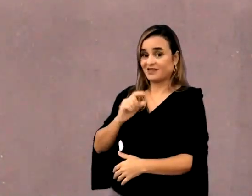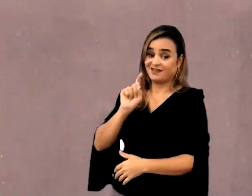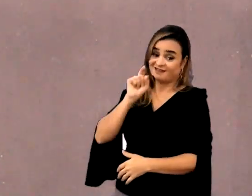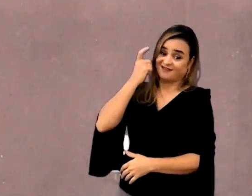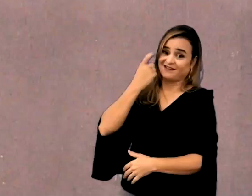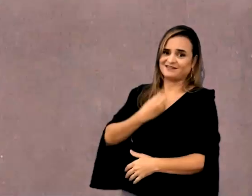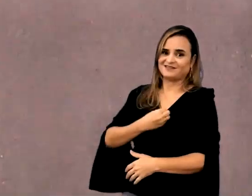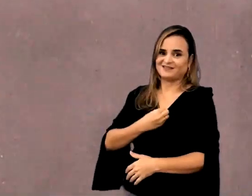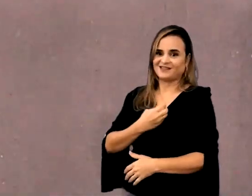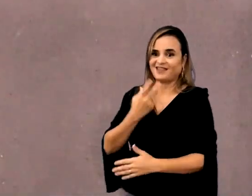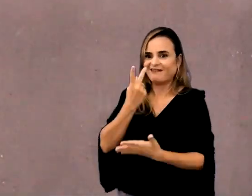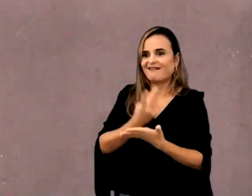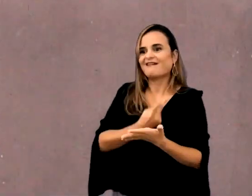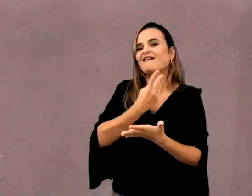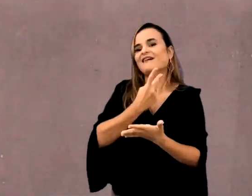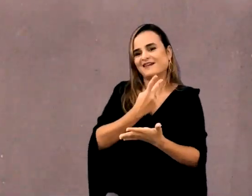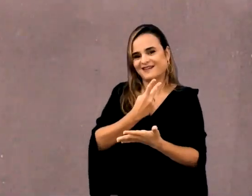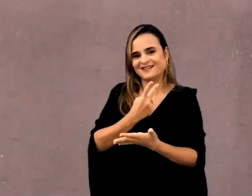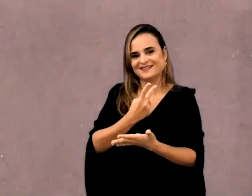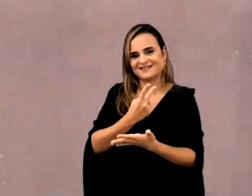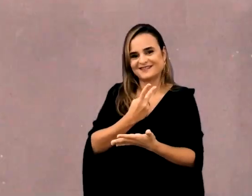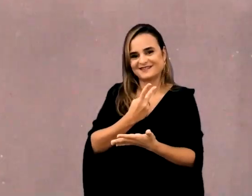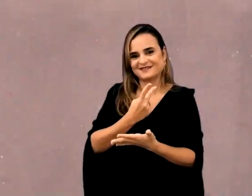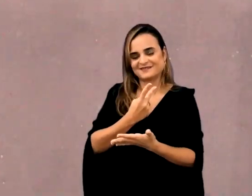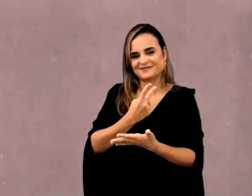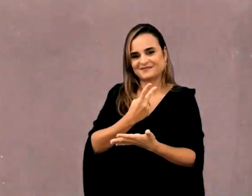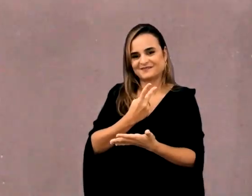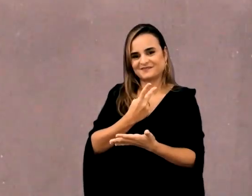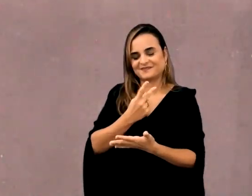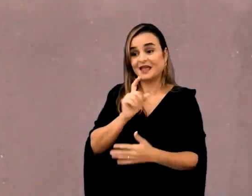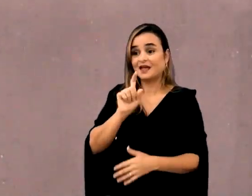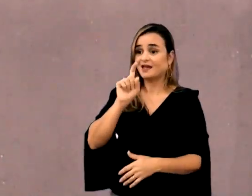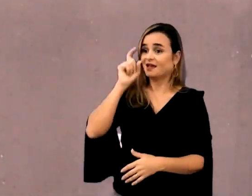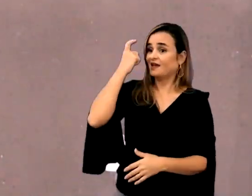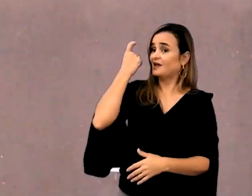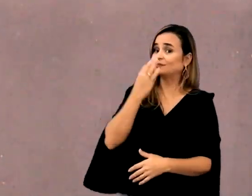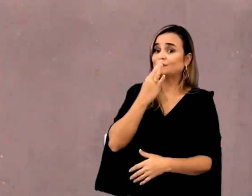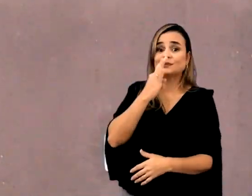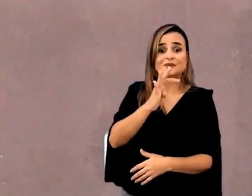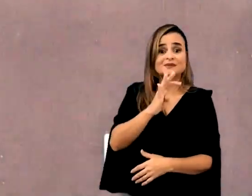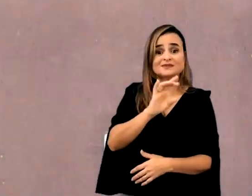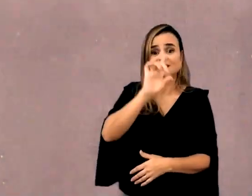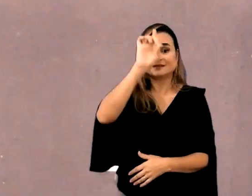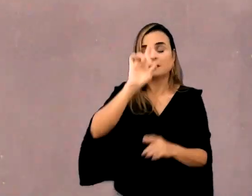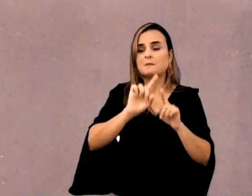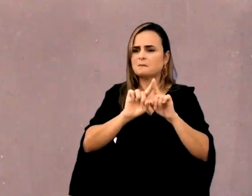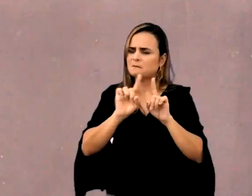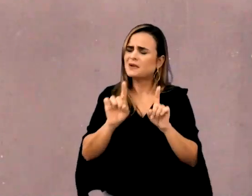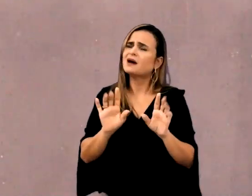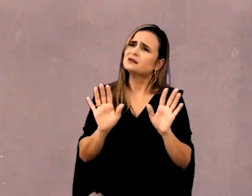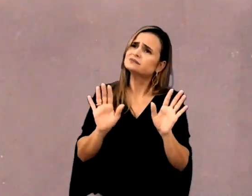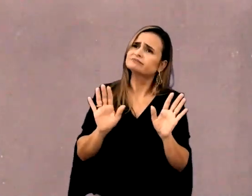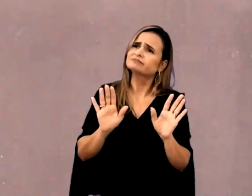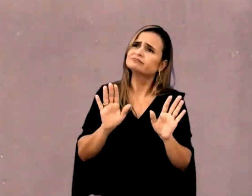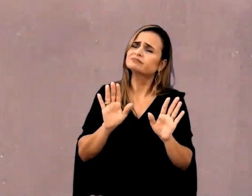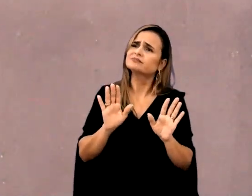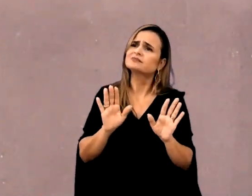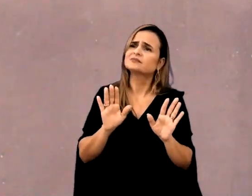nós orávamos a Deus, ao Deus que nós não conhecíamos de verdade, mas orávamos a esse